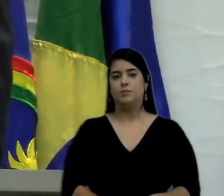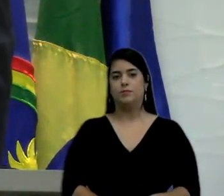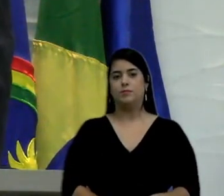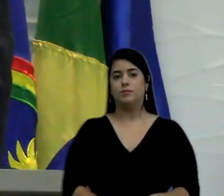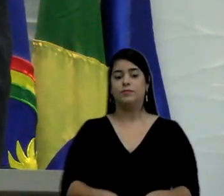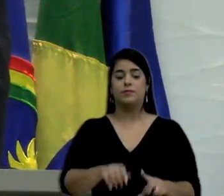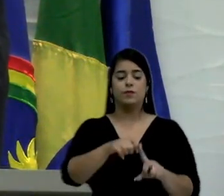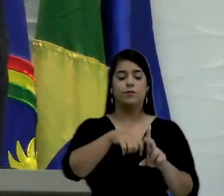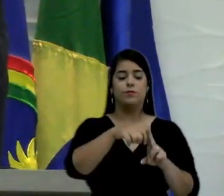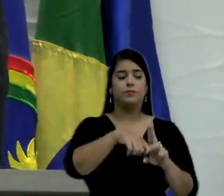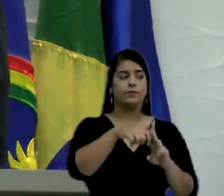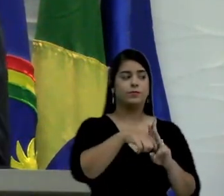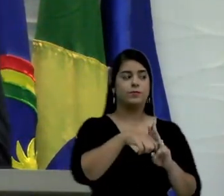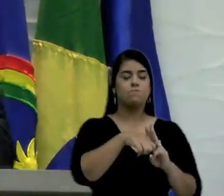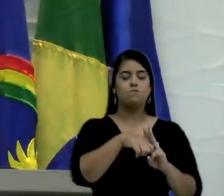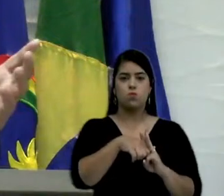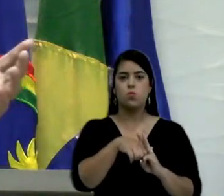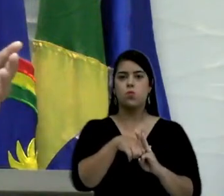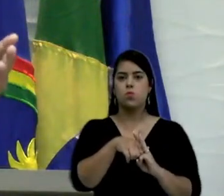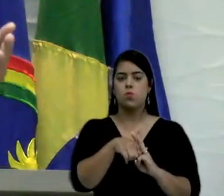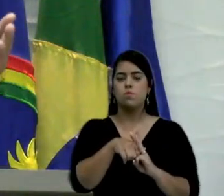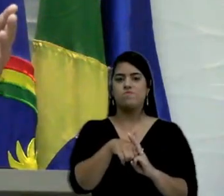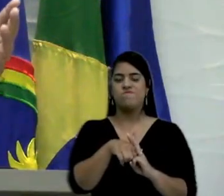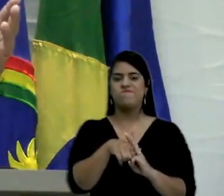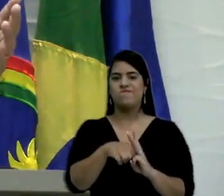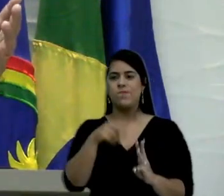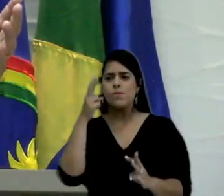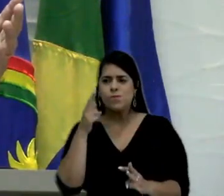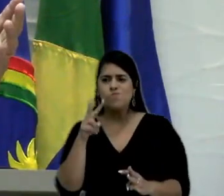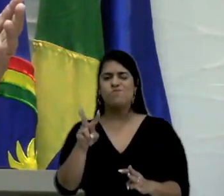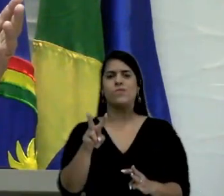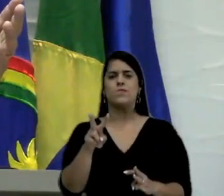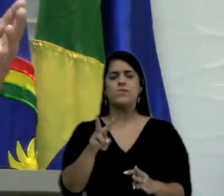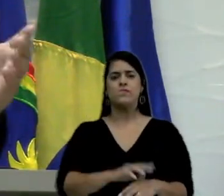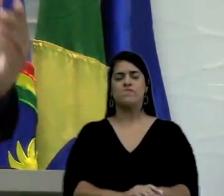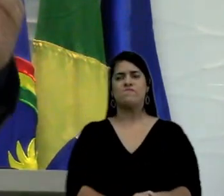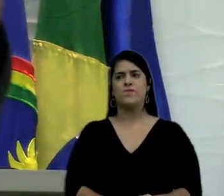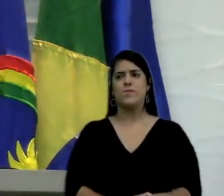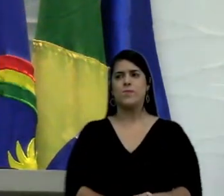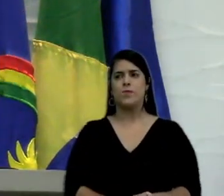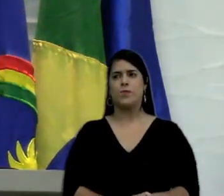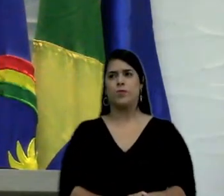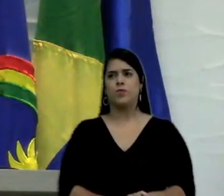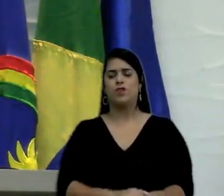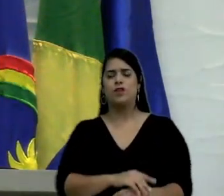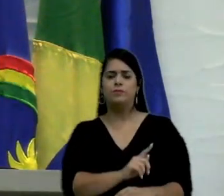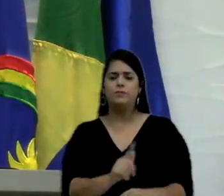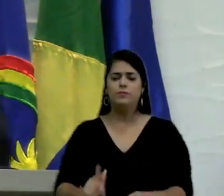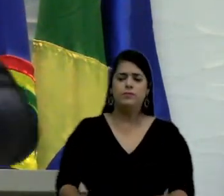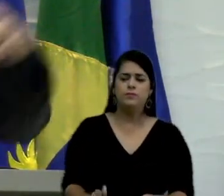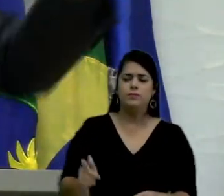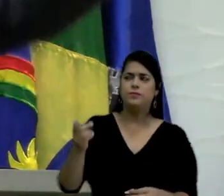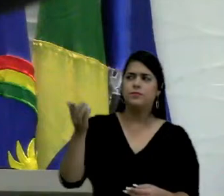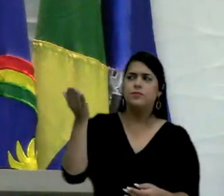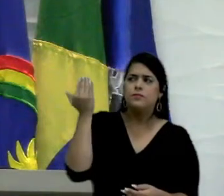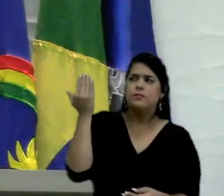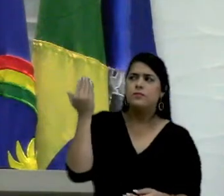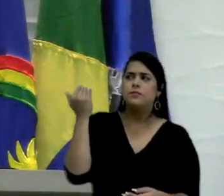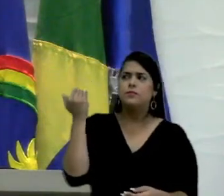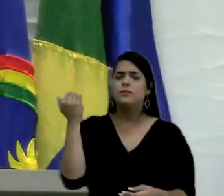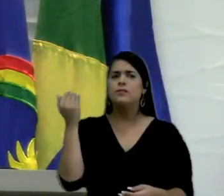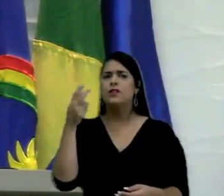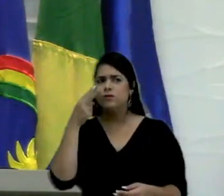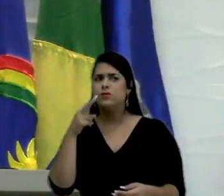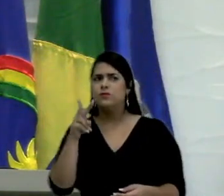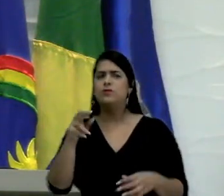3 anos veja só aí a gestão passada deixou eu vou olhar até a a